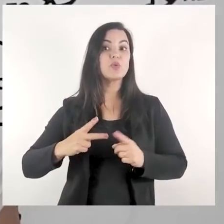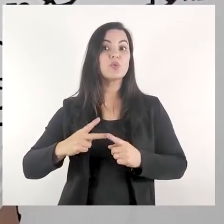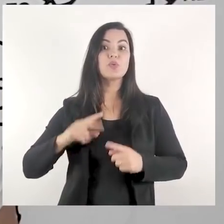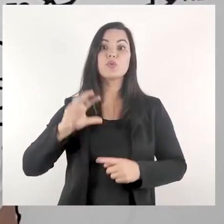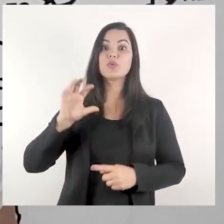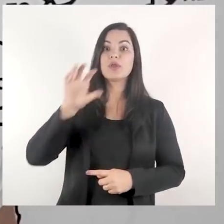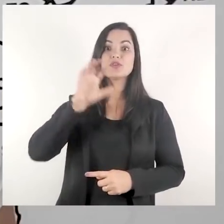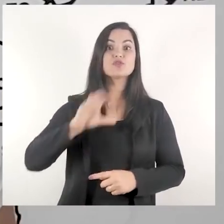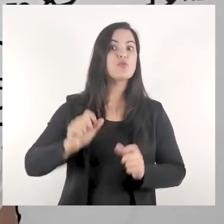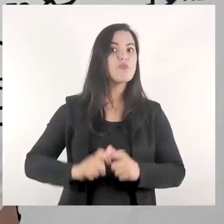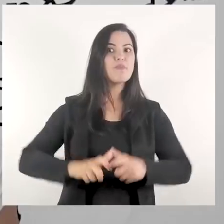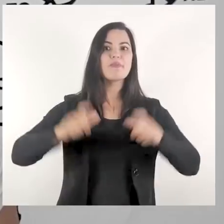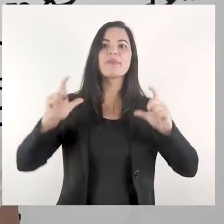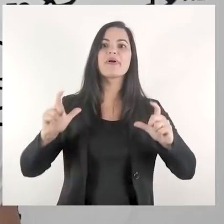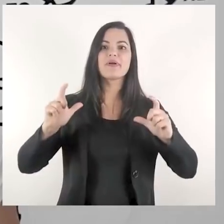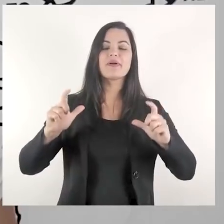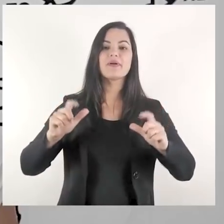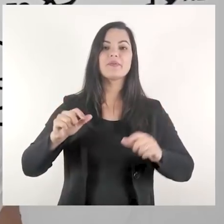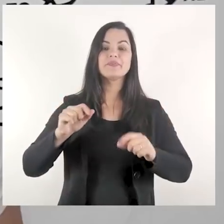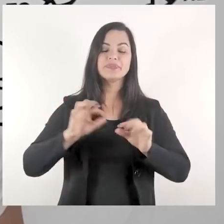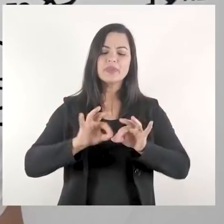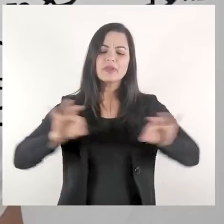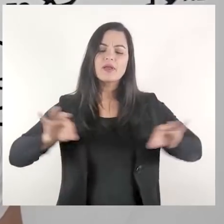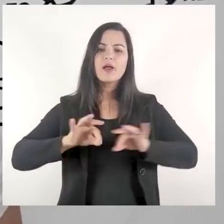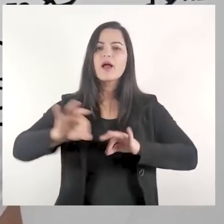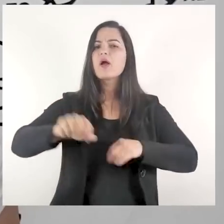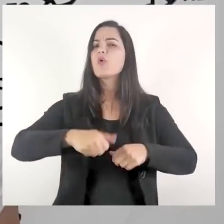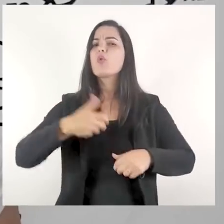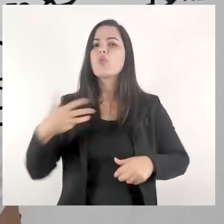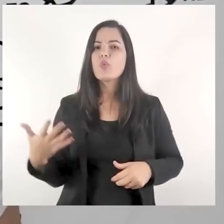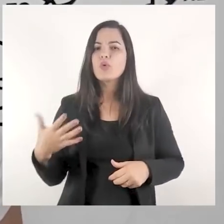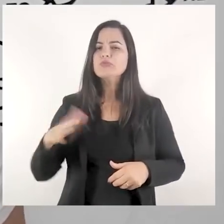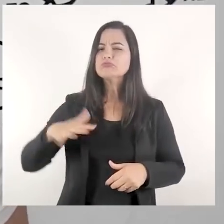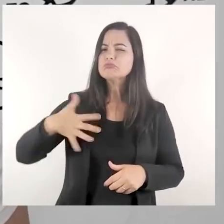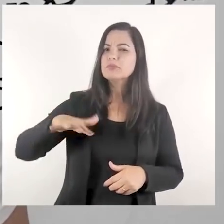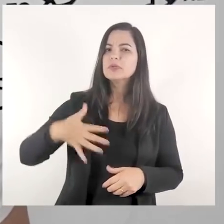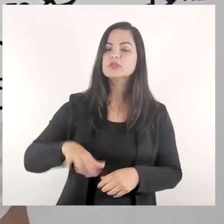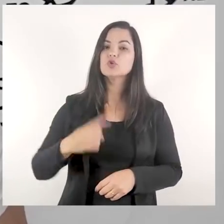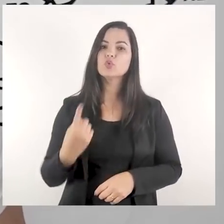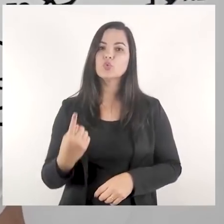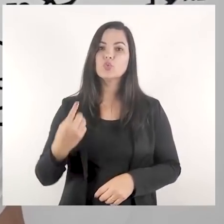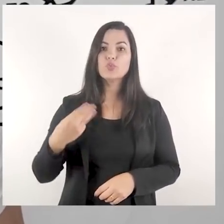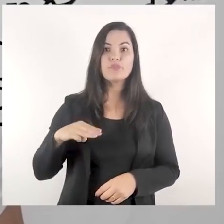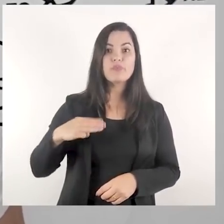temos no nosso país. A área dela é de aproximadamente